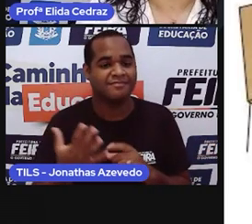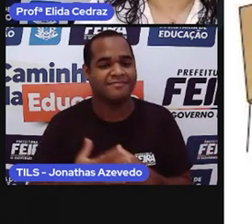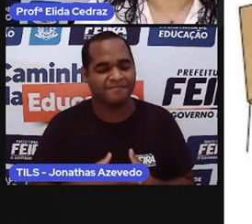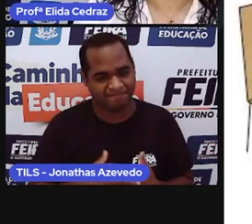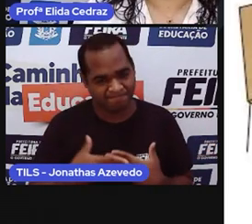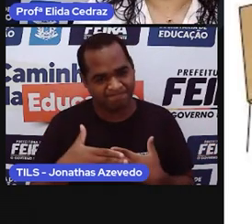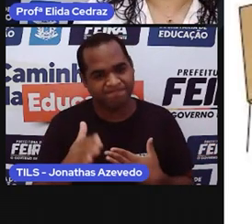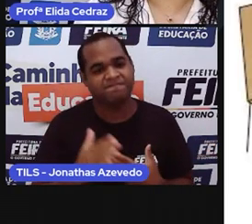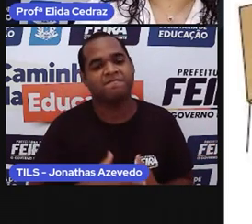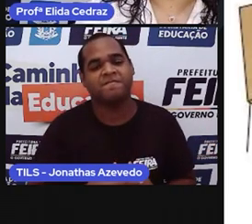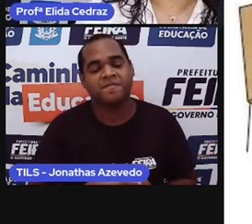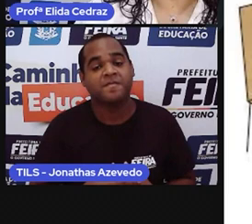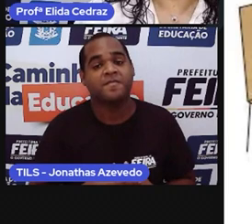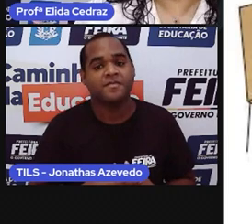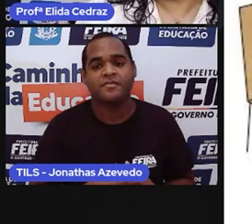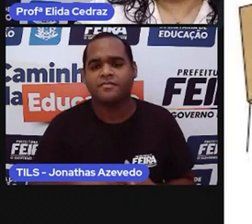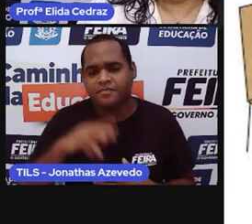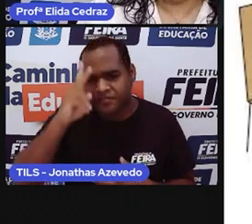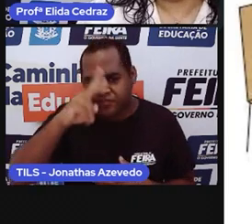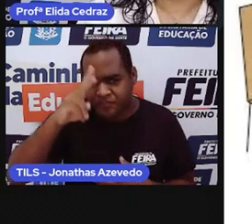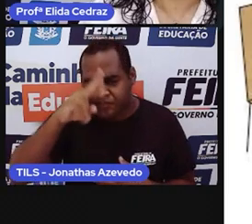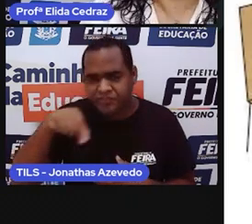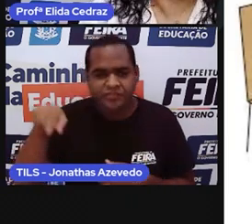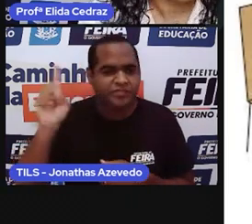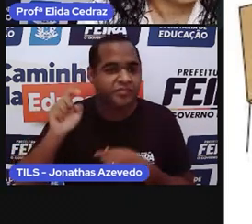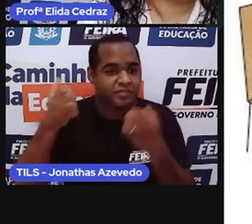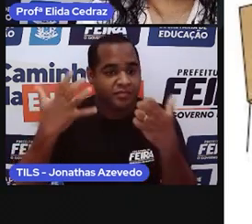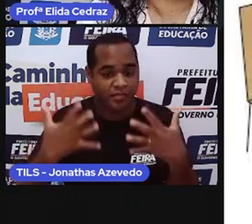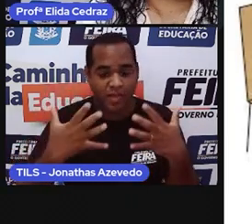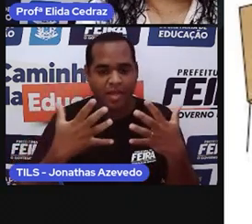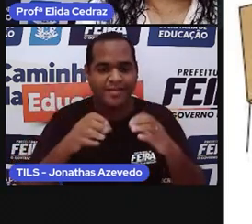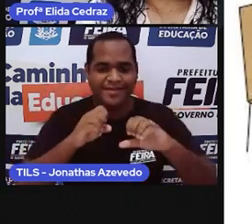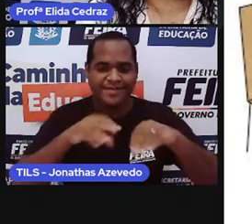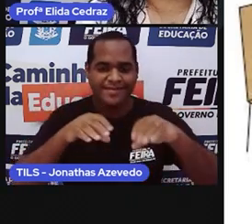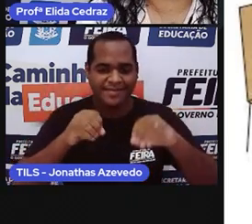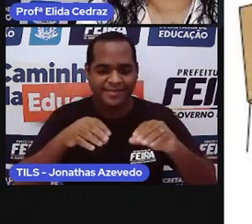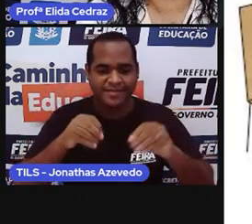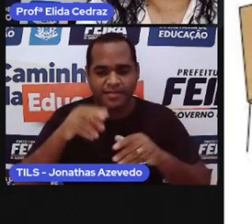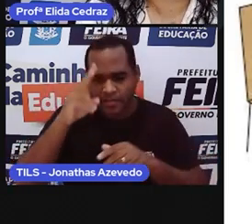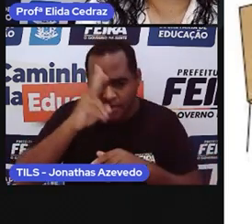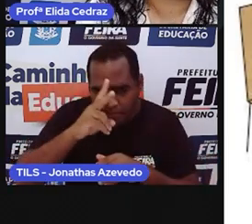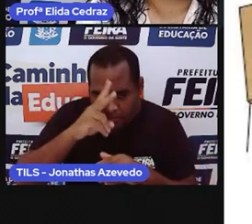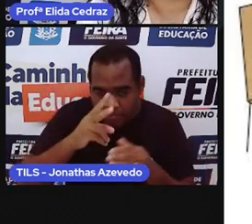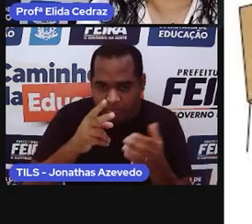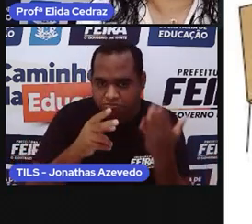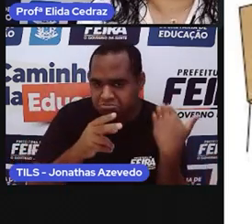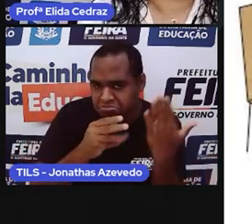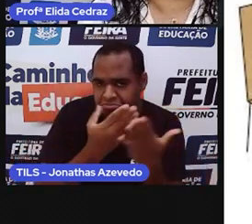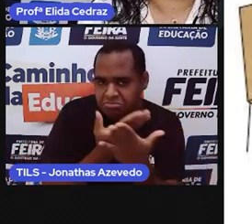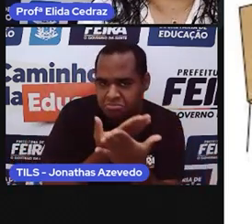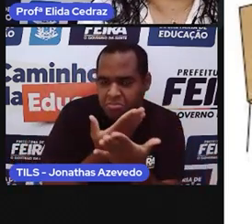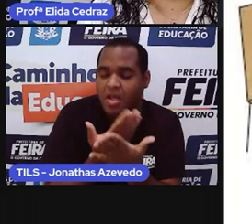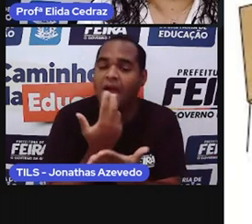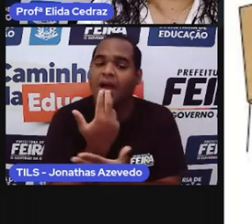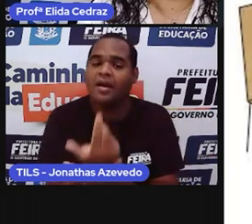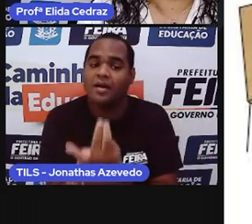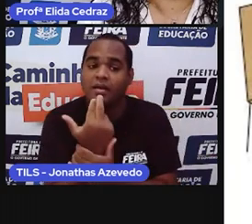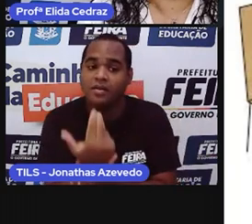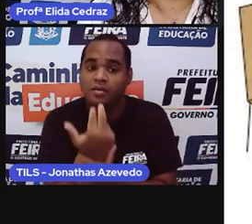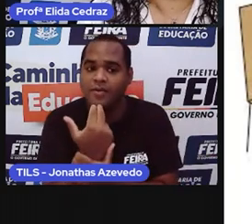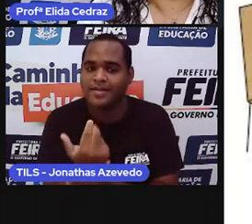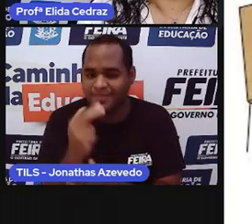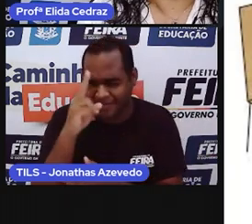Vamos lembrar o que é que estudamos na última aula? Você lembra o que você estudou em linguagens?